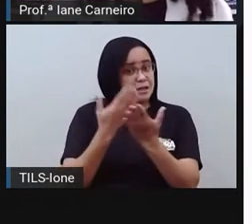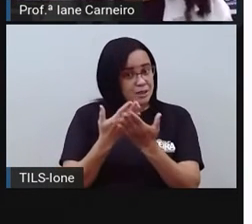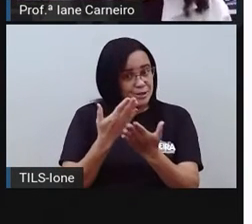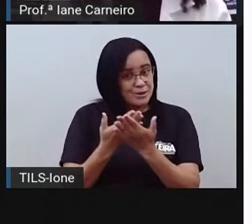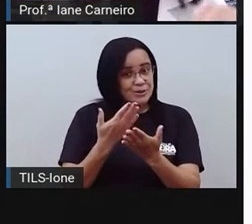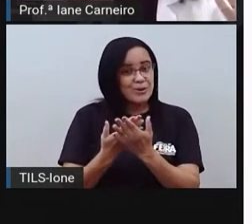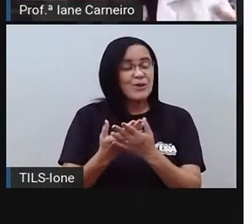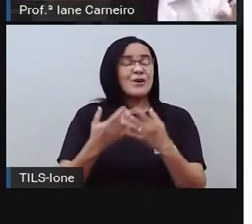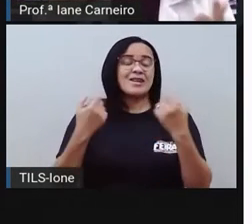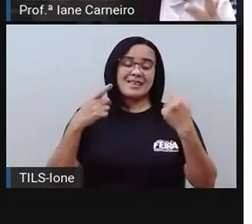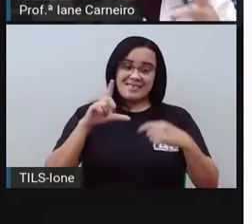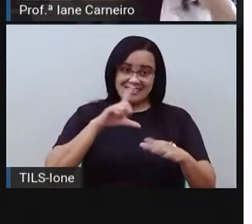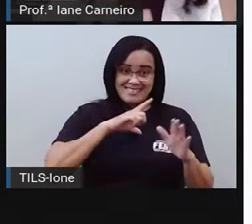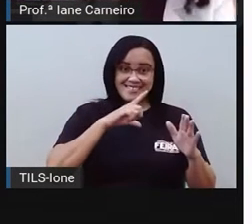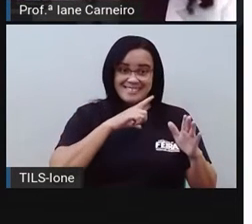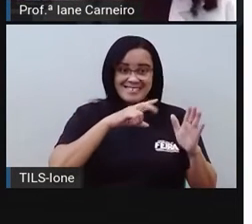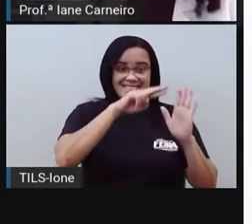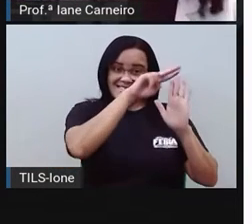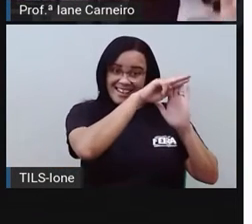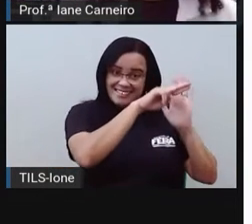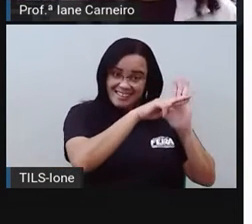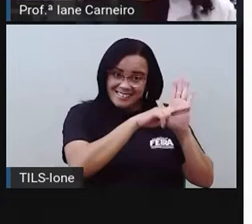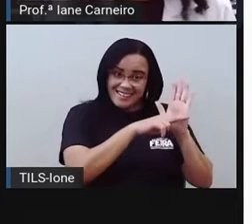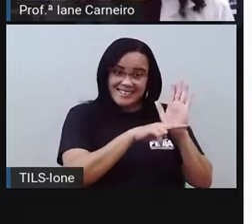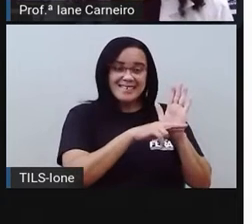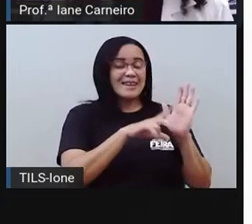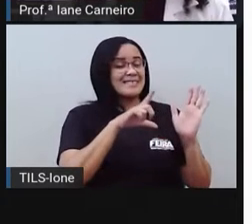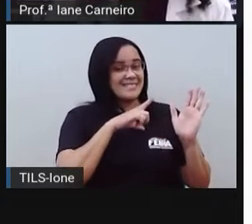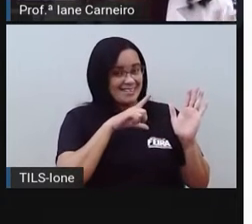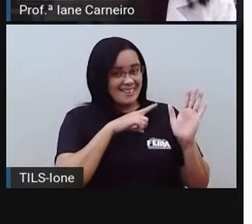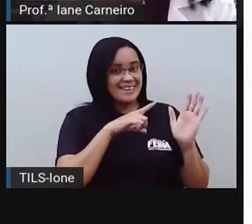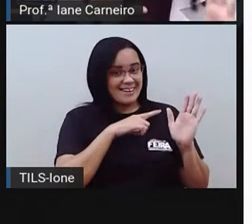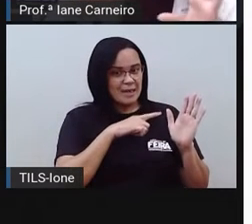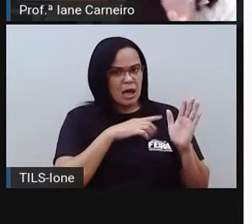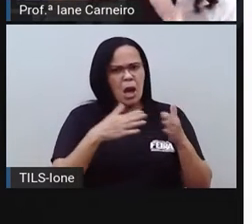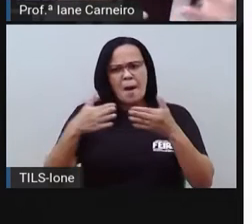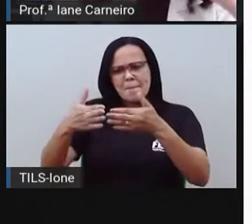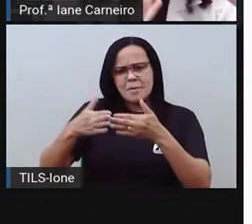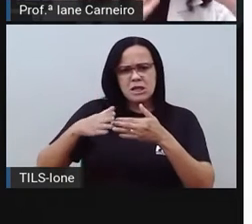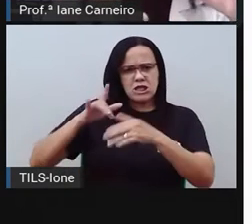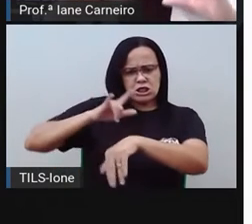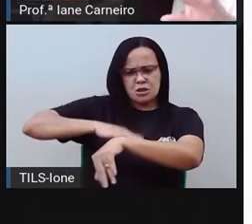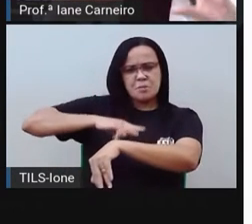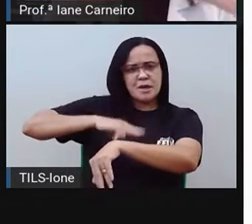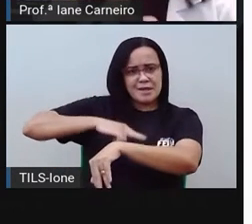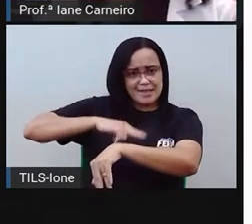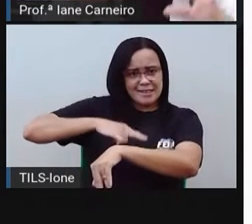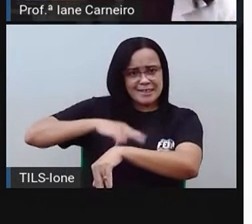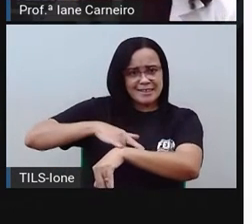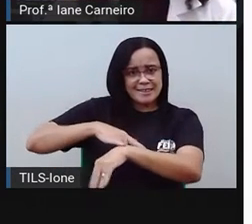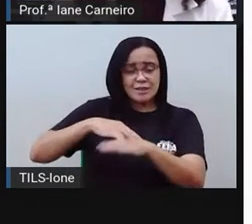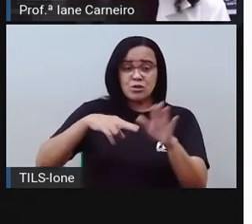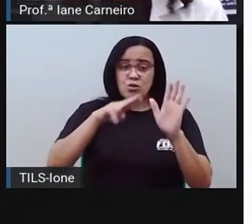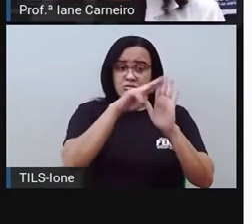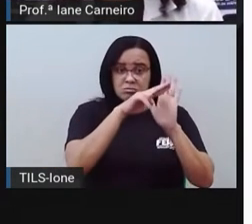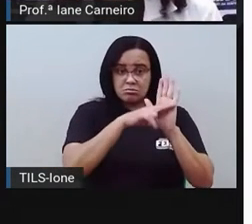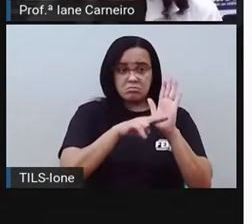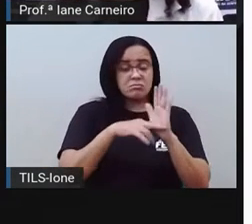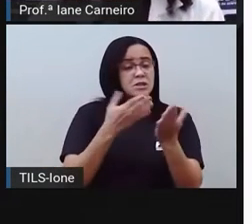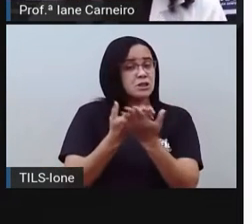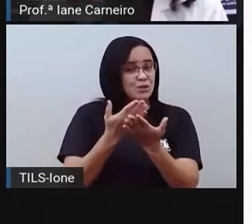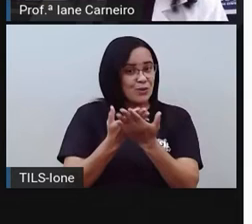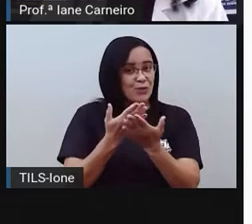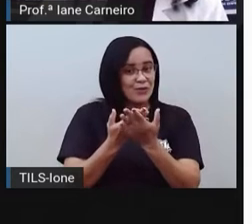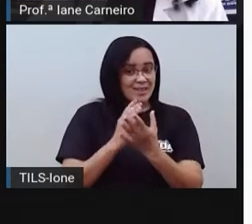falar com a pró, para a pró saber se tem outra criança lá fora, né? Então, as regras da escola não são iguais às de casa,